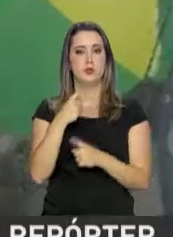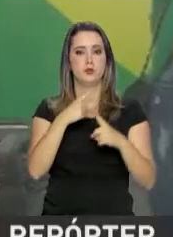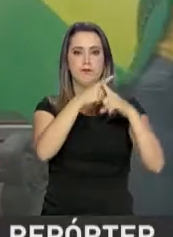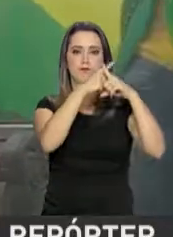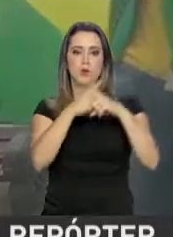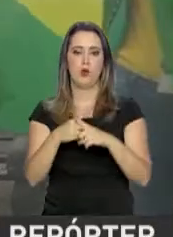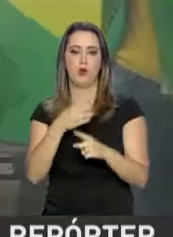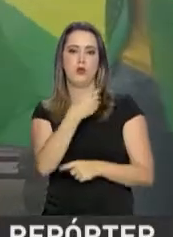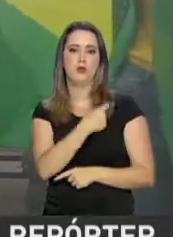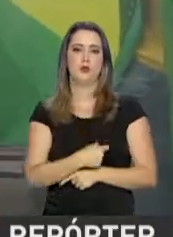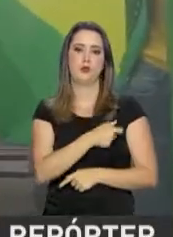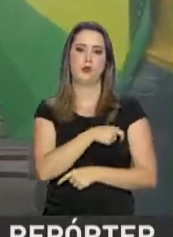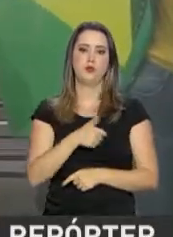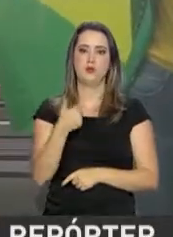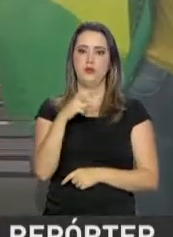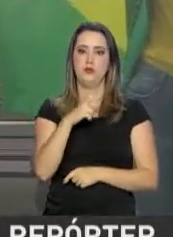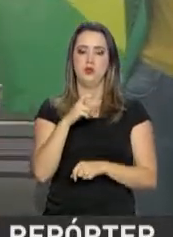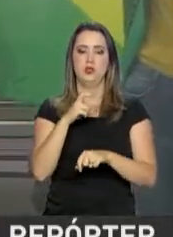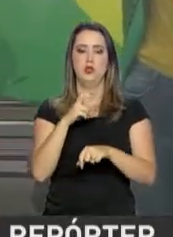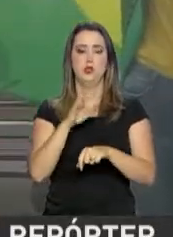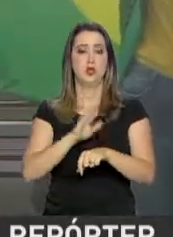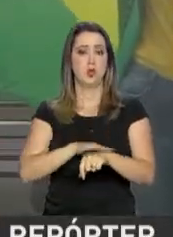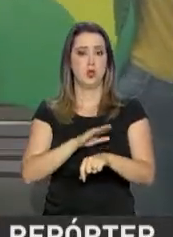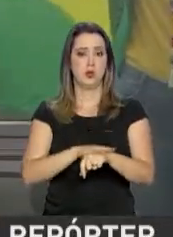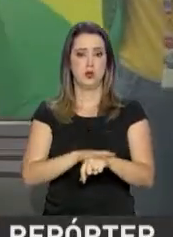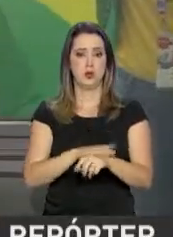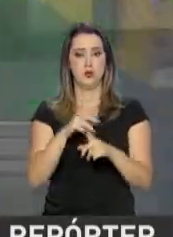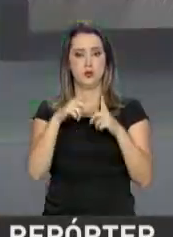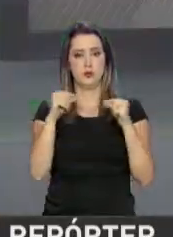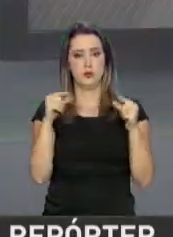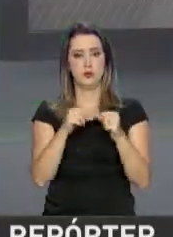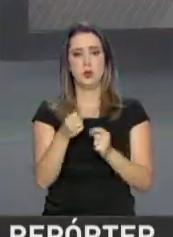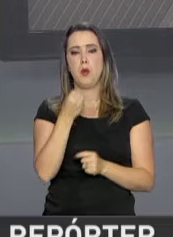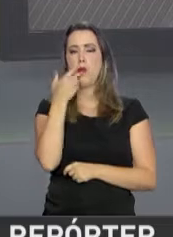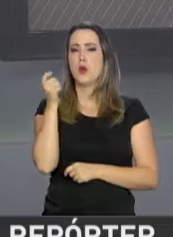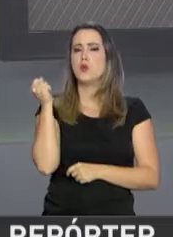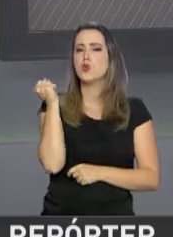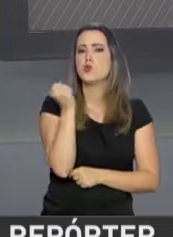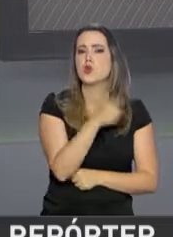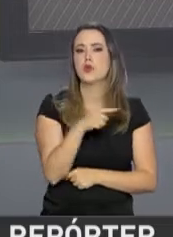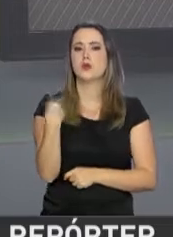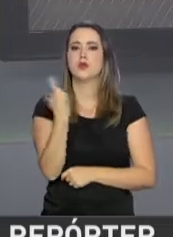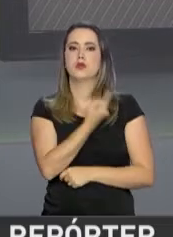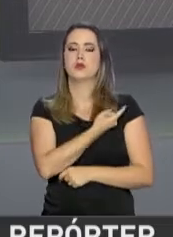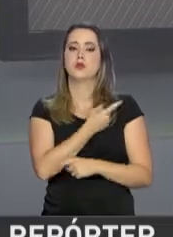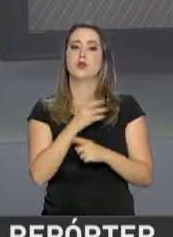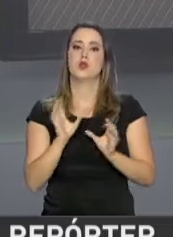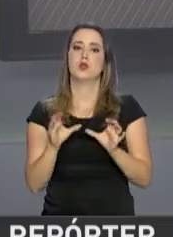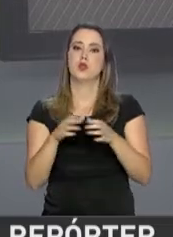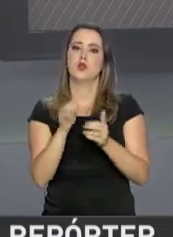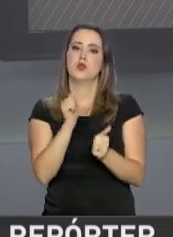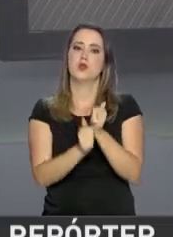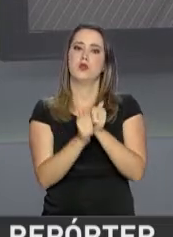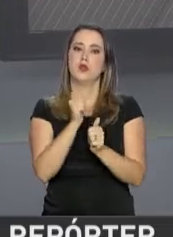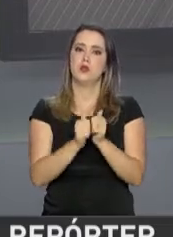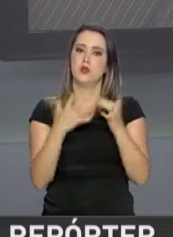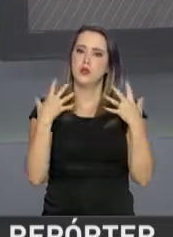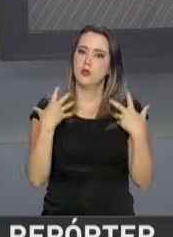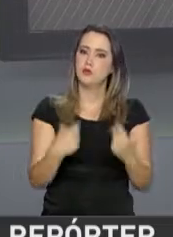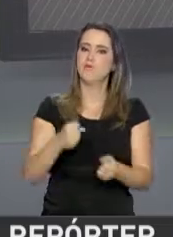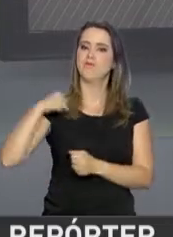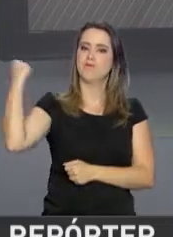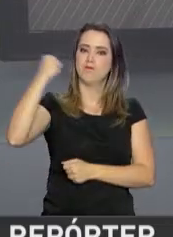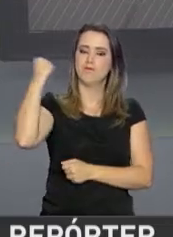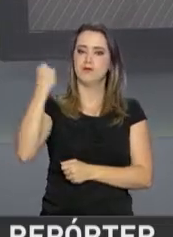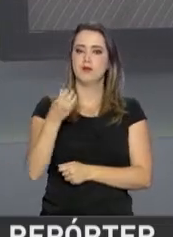15 horas pelo horário de brasília a gente aproveita para desejar boa sorte aos nossos jogar nossos jogadores e vamos seguir na torcida